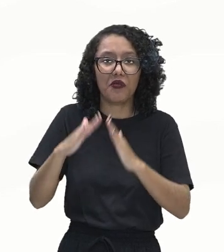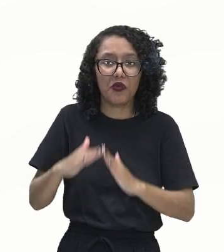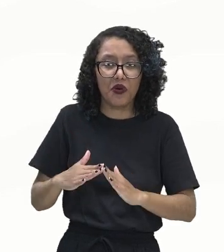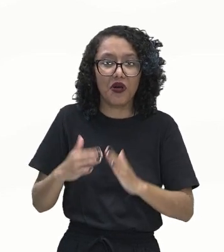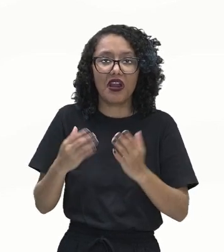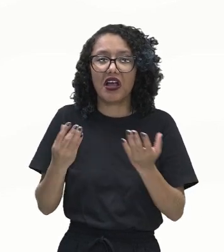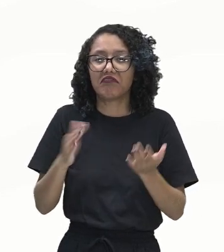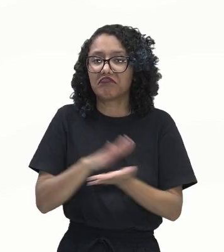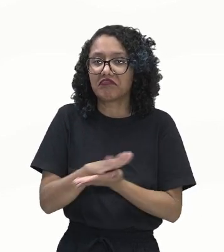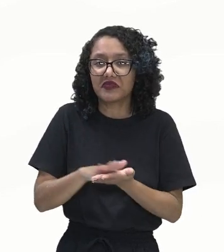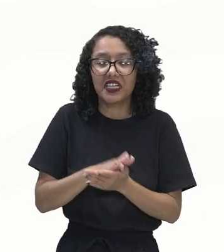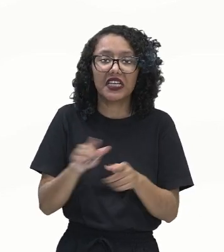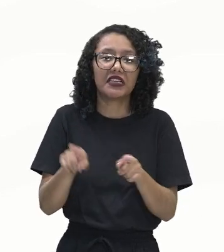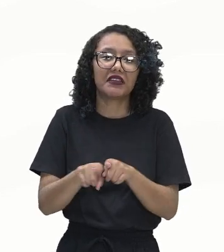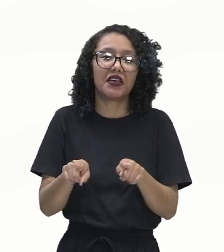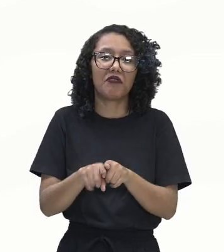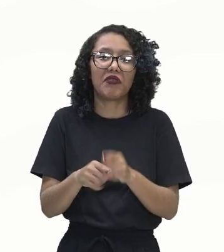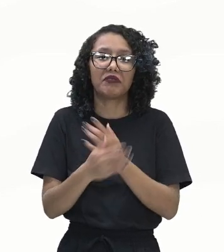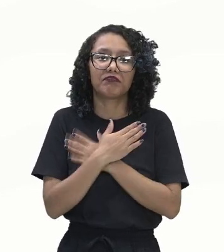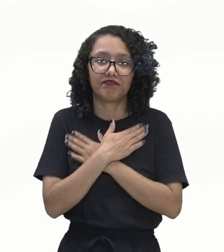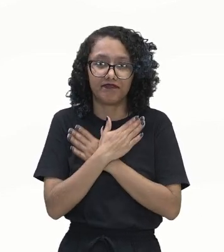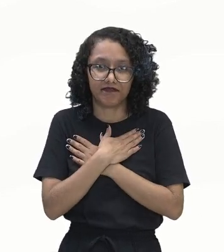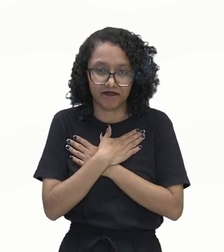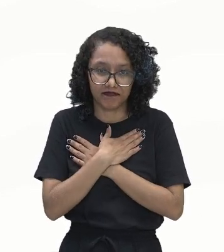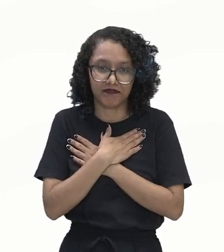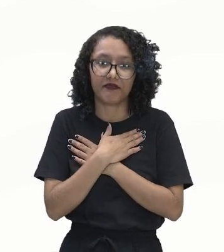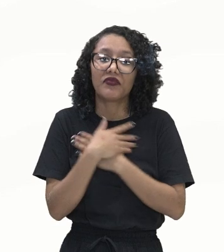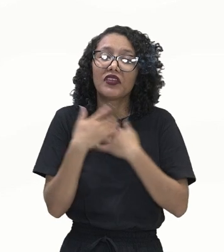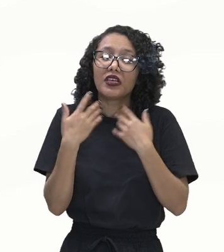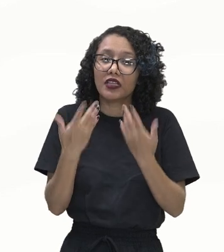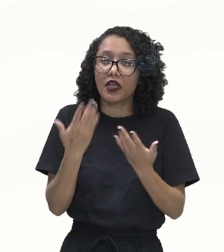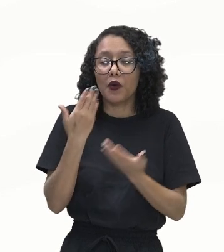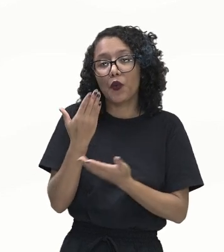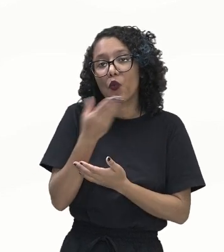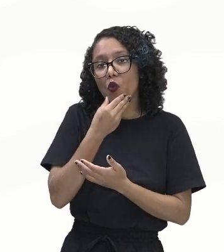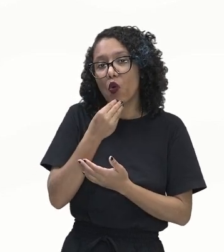Então, eles vão se unir, vão seguir José Maria